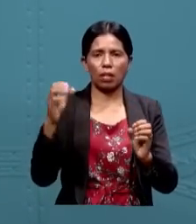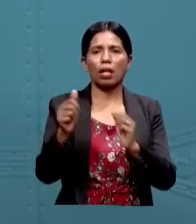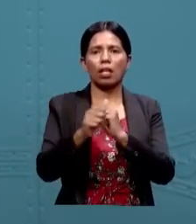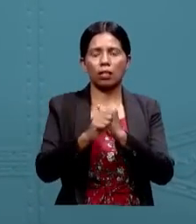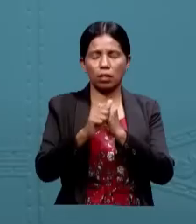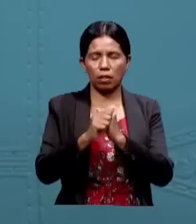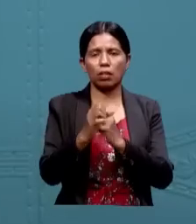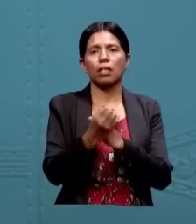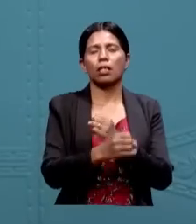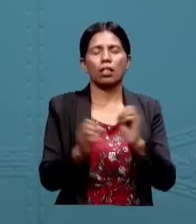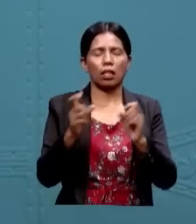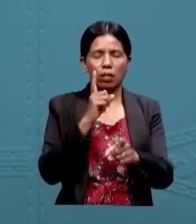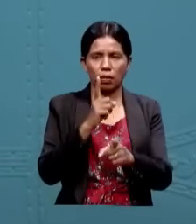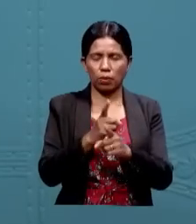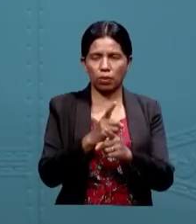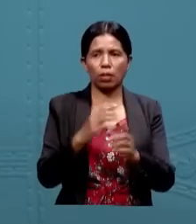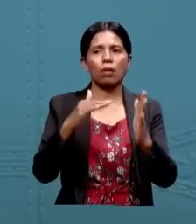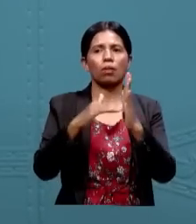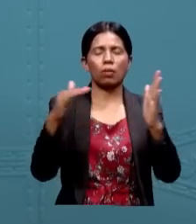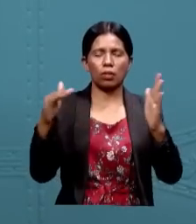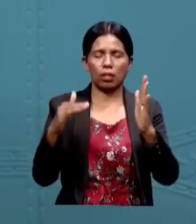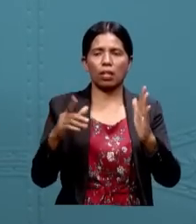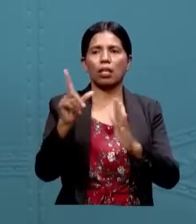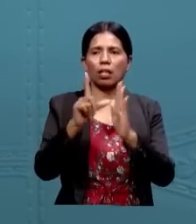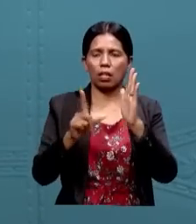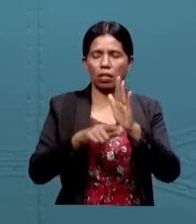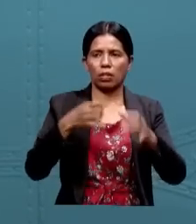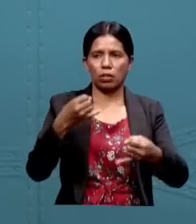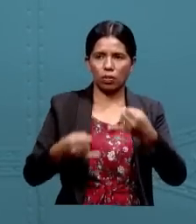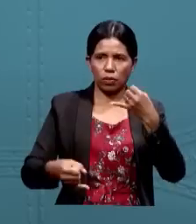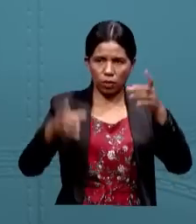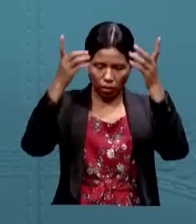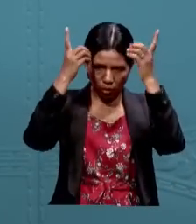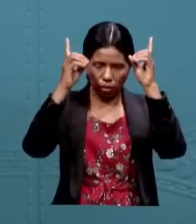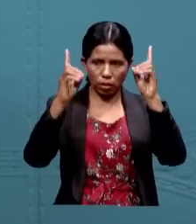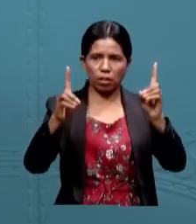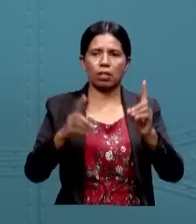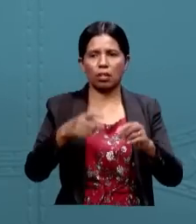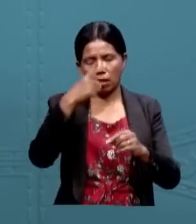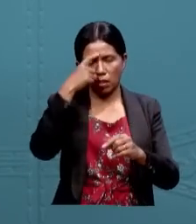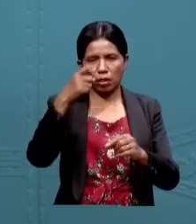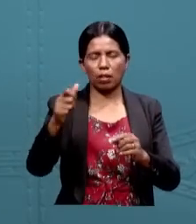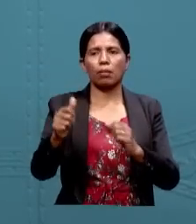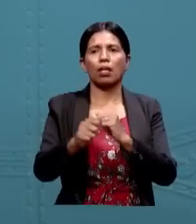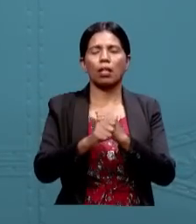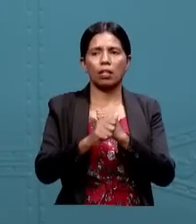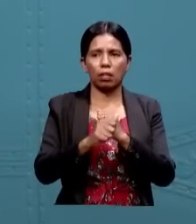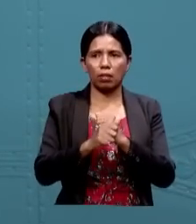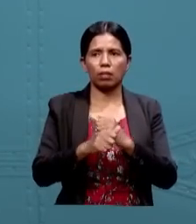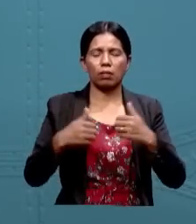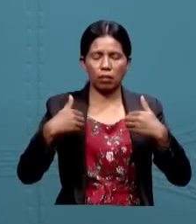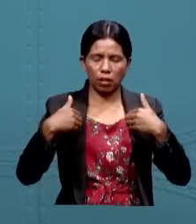idane claro ke idane contra lei. E juiz tem que decidir boa truma. Tamba arguido rasik e